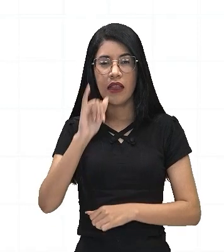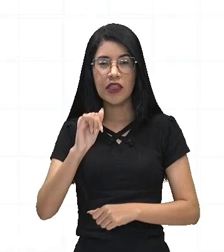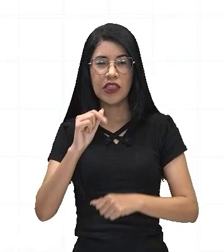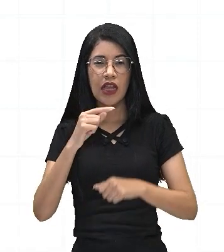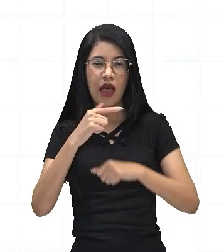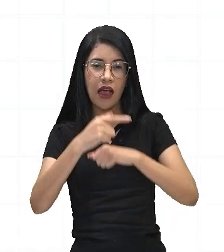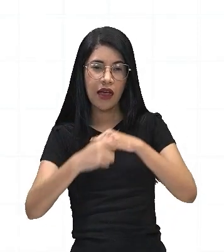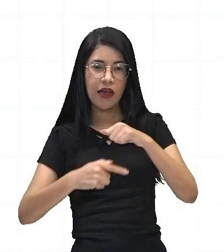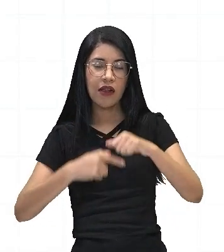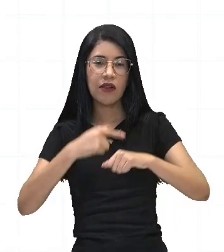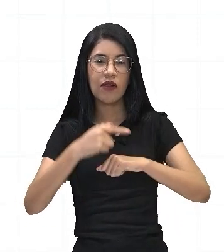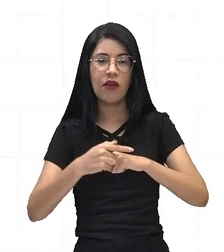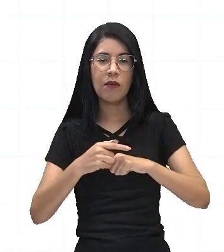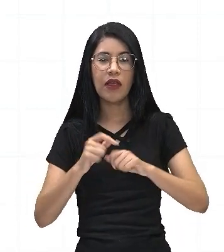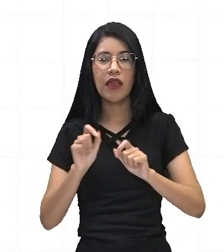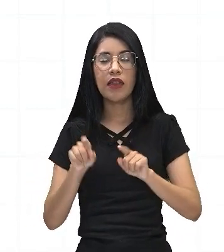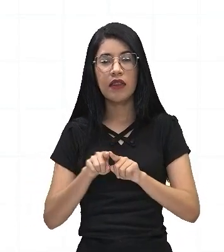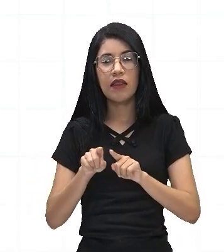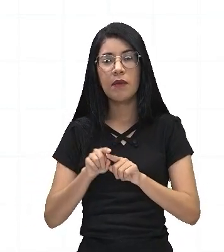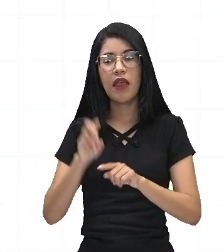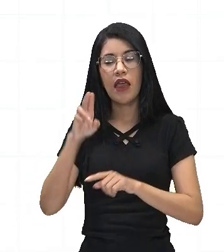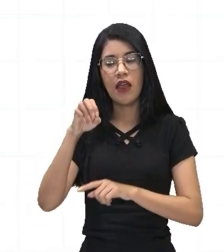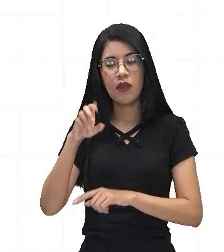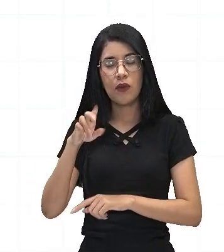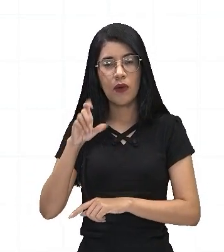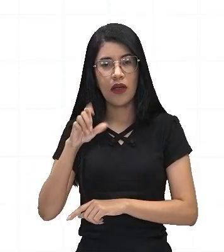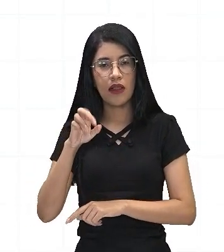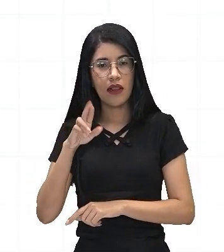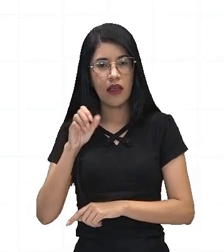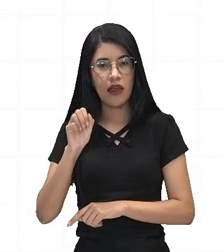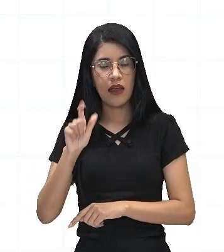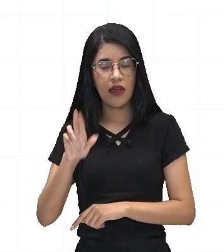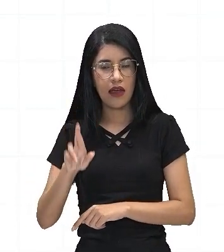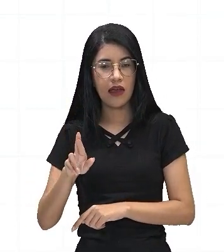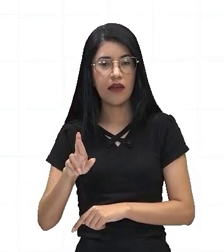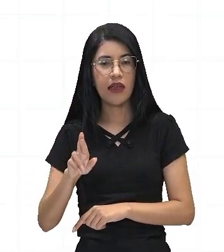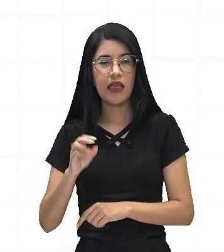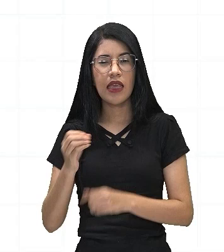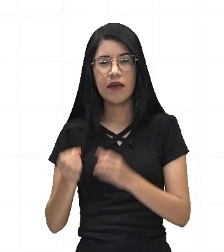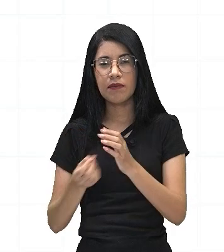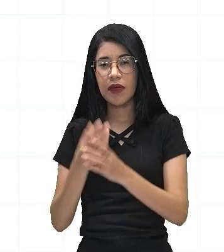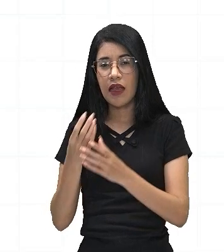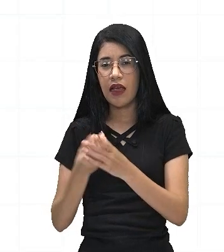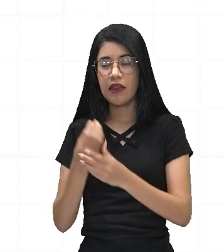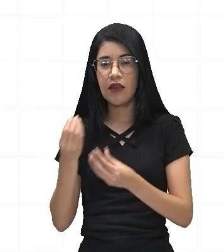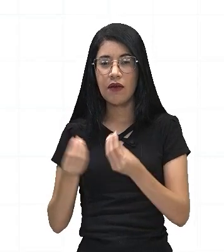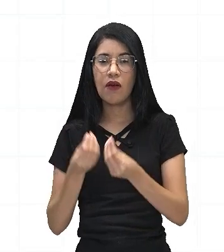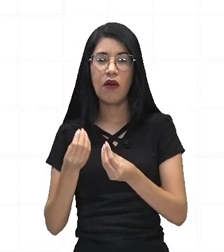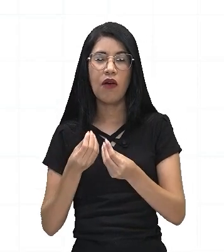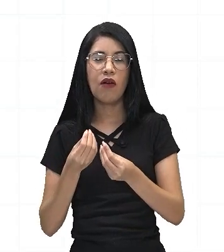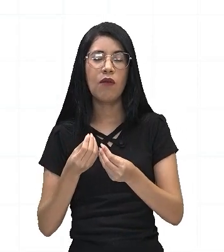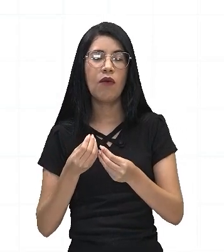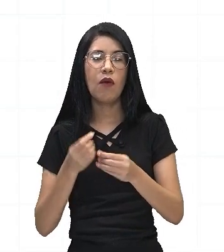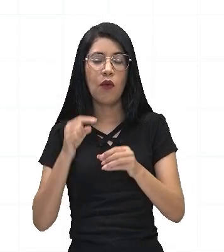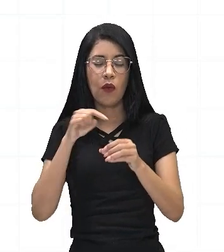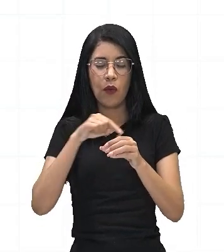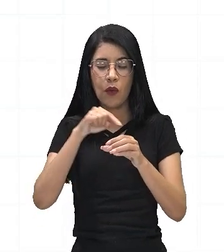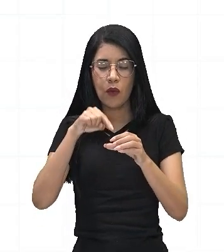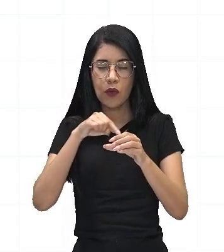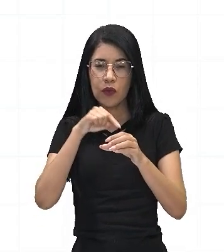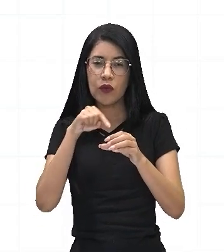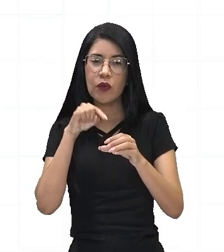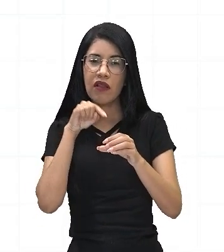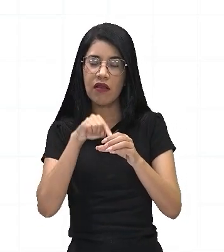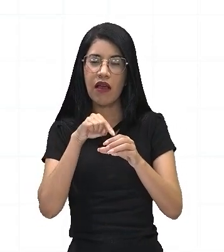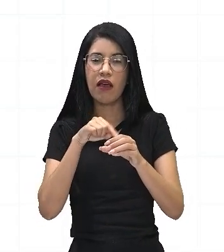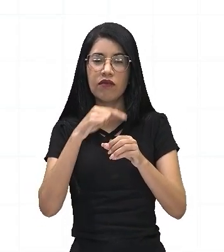é conhecida como nuclear, e ela é baseada na energia produzida por meio da fissão do núcleo atômico. Ela